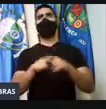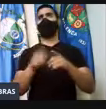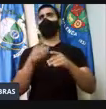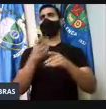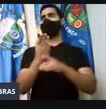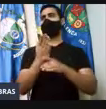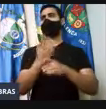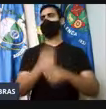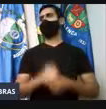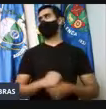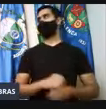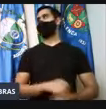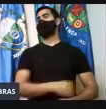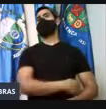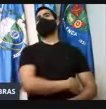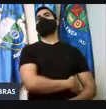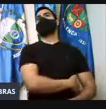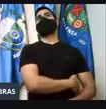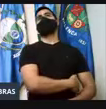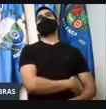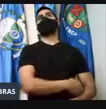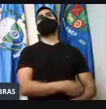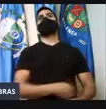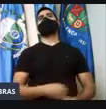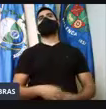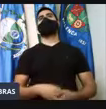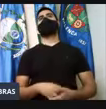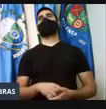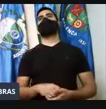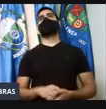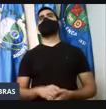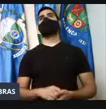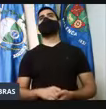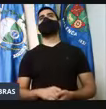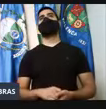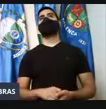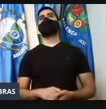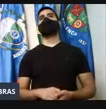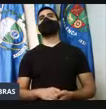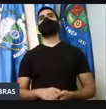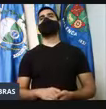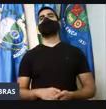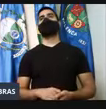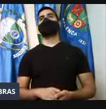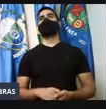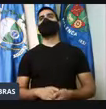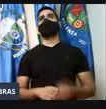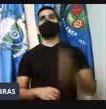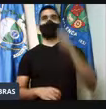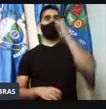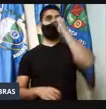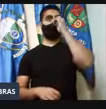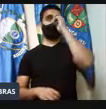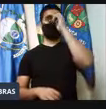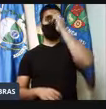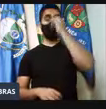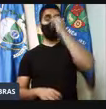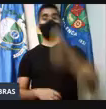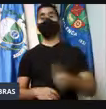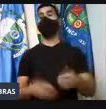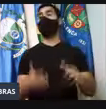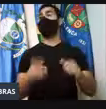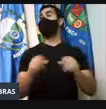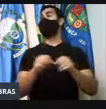mesma. Não tendo nenhum vereador que se oponha, a dispensa aprovada. Vamos agora